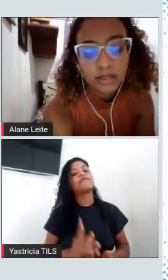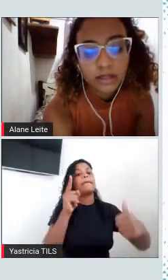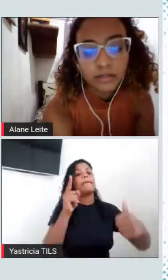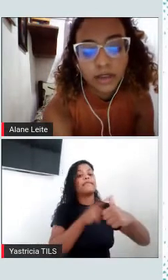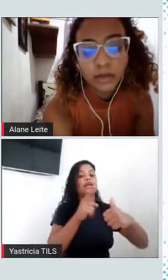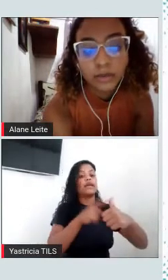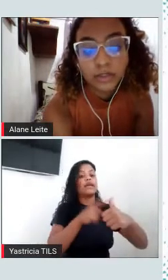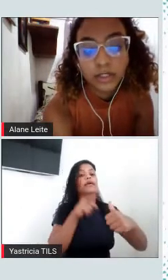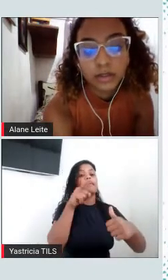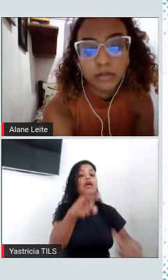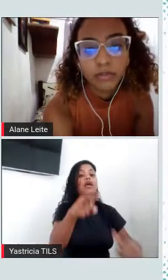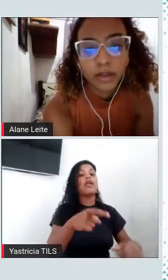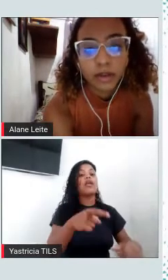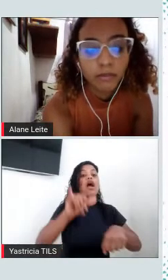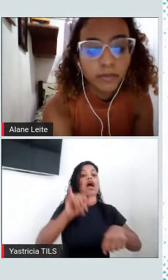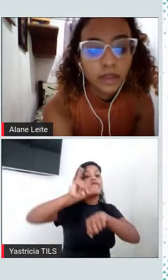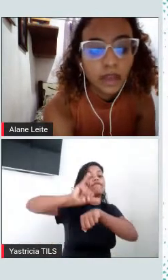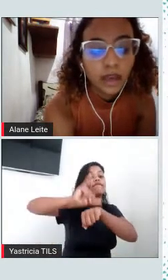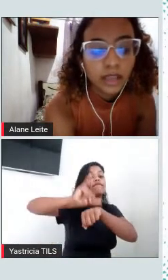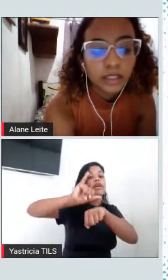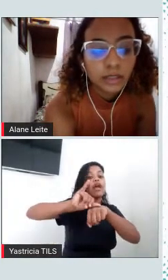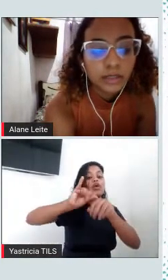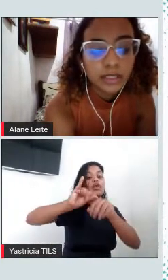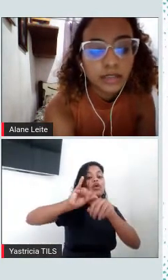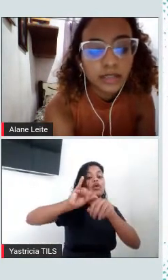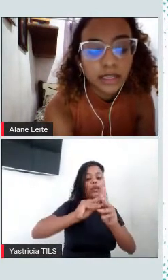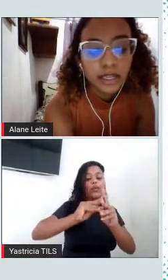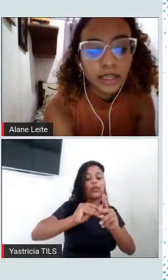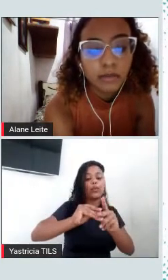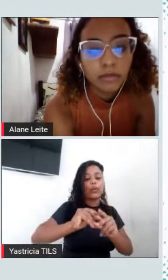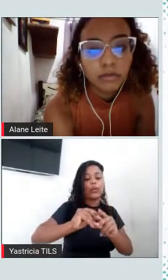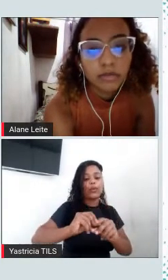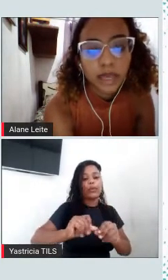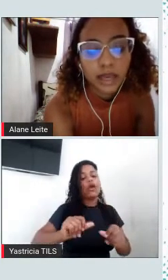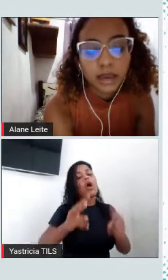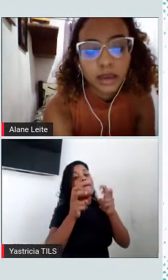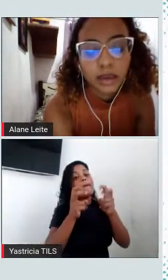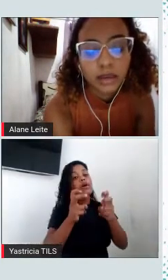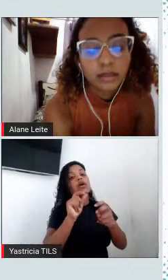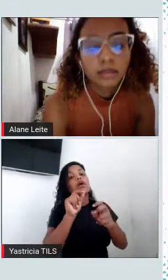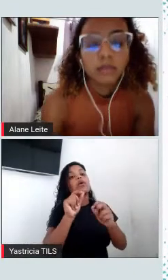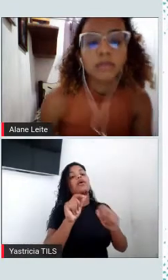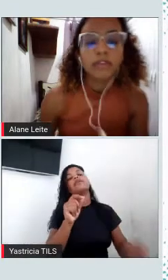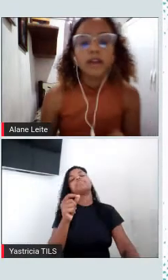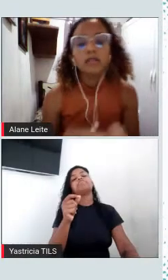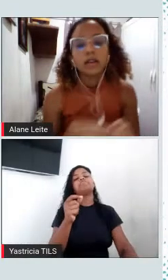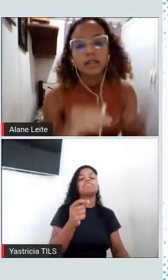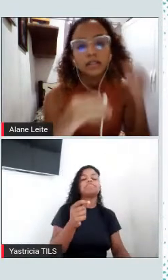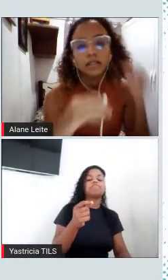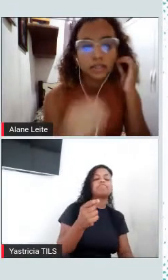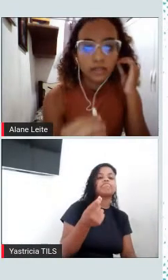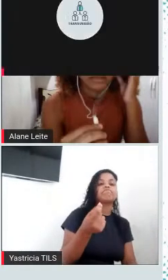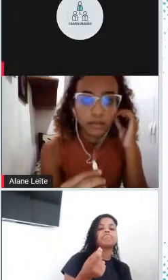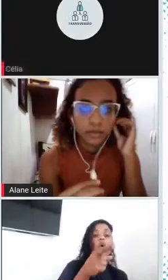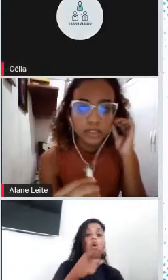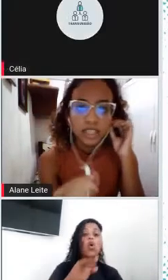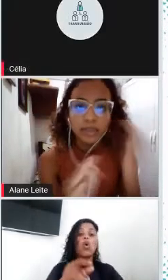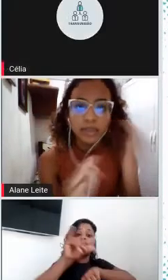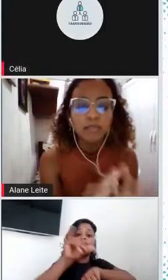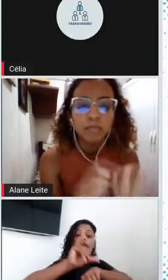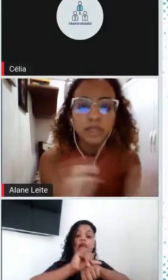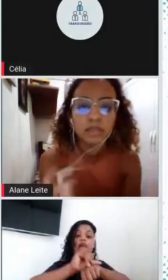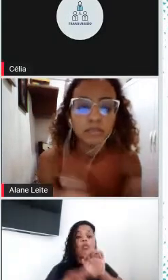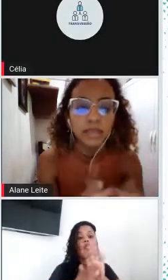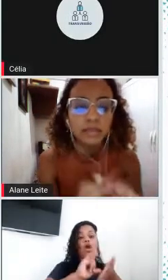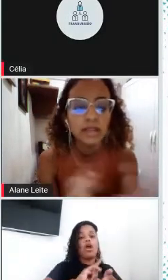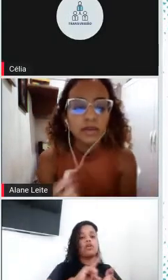um processo de ferrugem do ferro. A gente observa que o ferro, antes da ferrugem, ele é